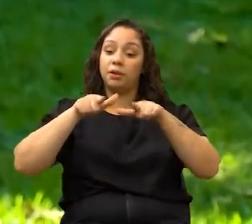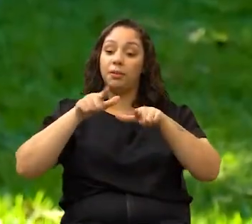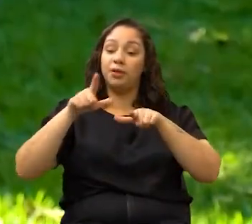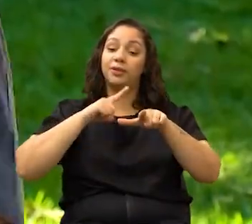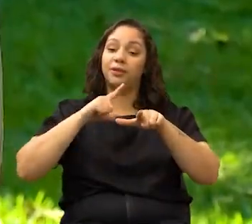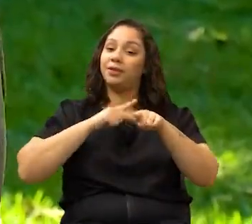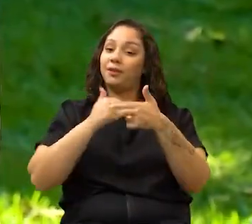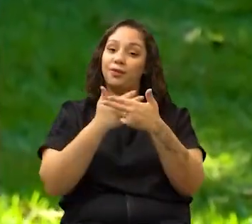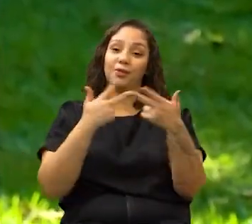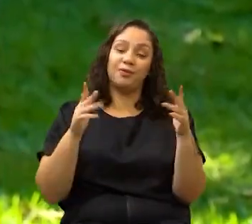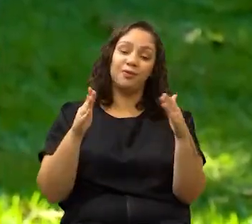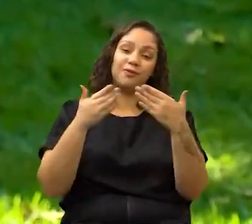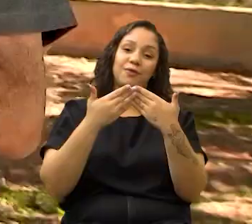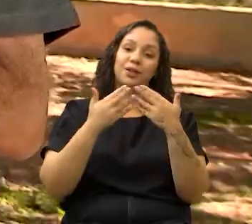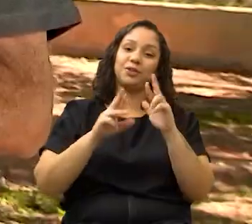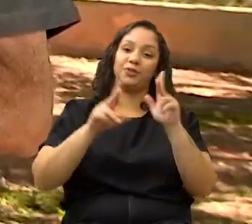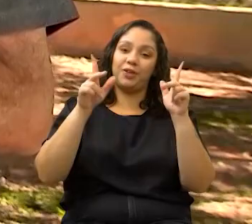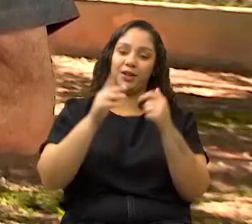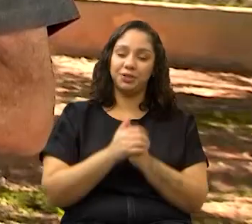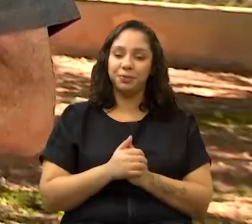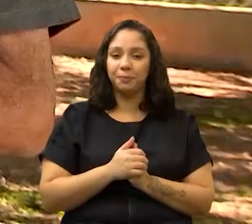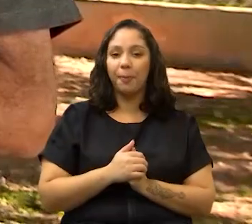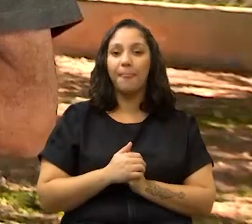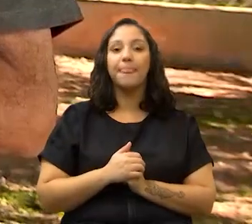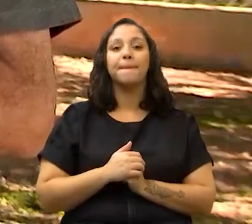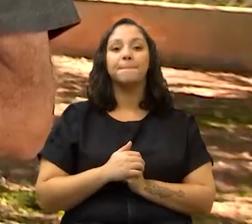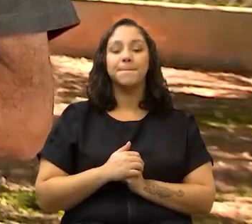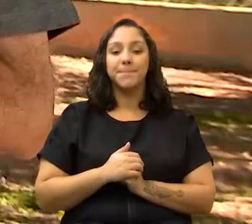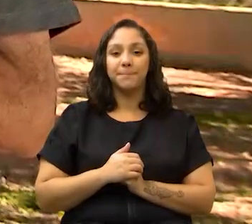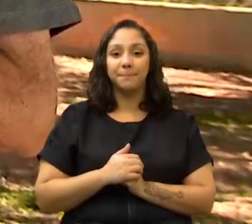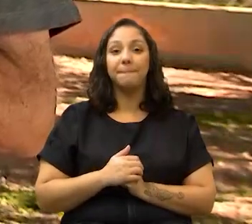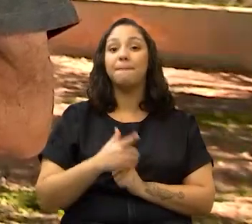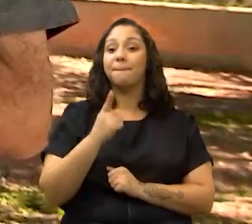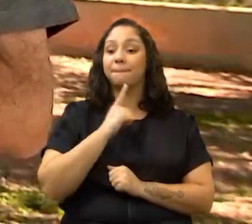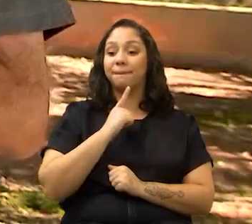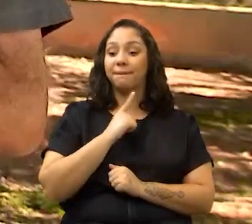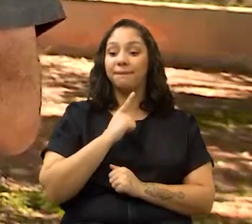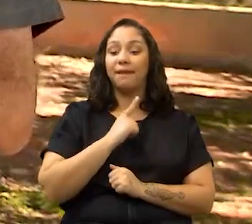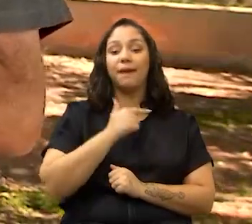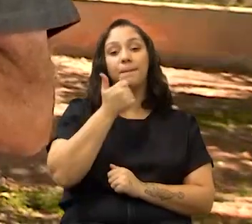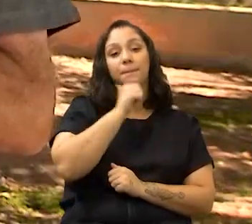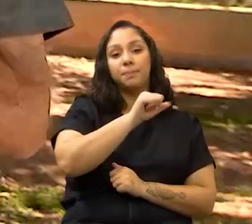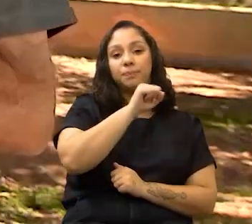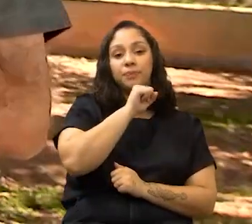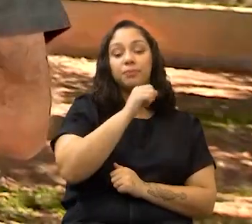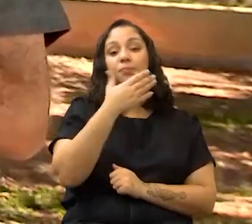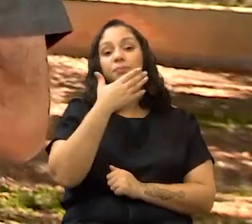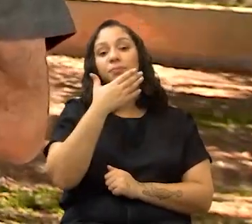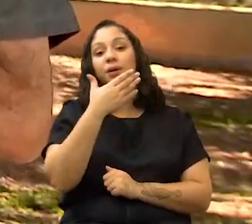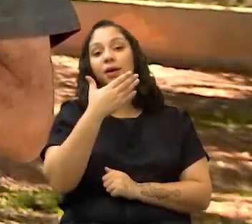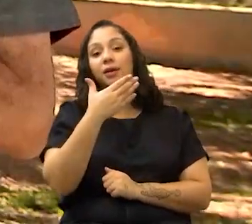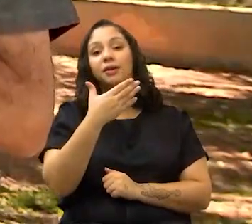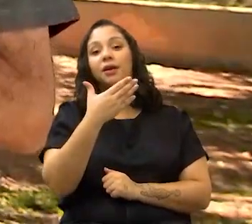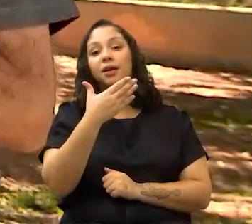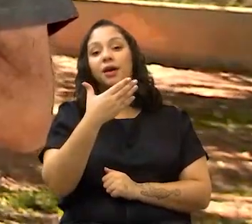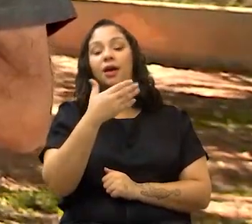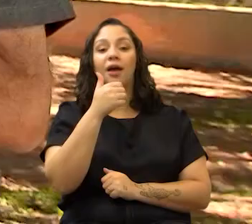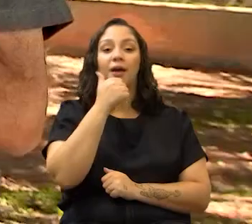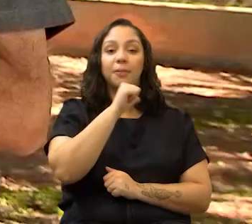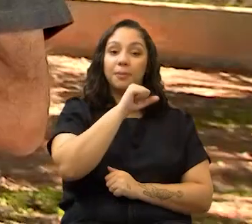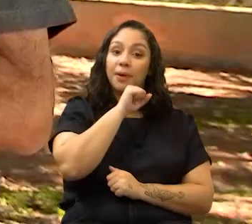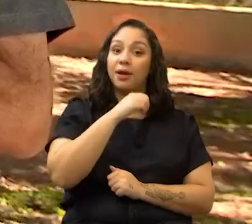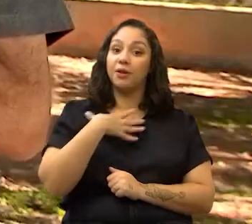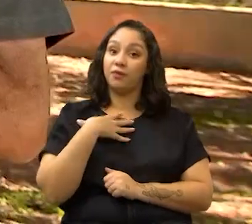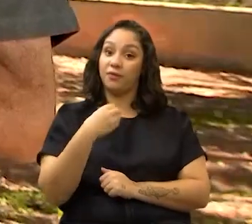um desfecho diferente. Por exemplo, nós temos uma dupla, mãe e filha, tá? Que vem